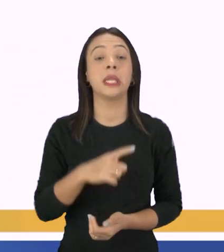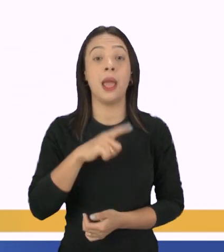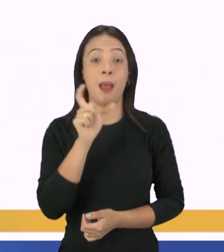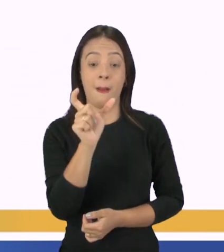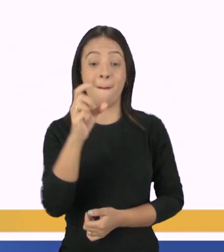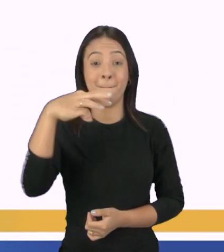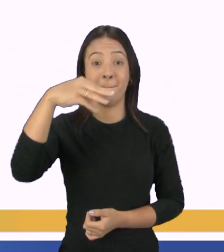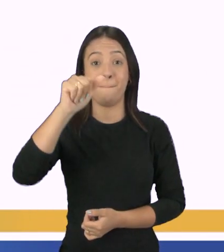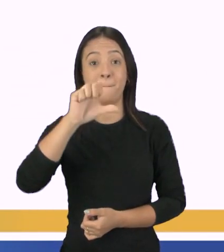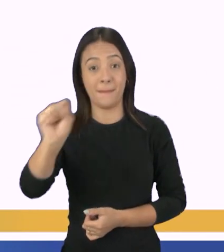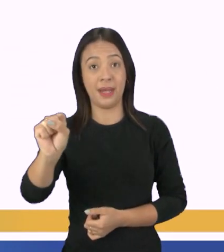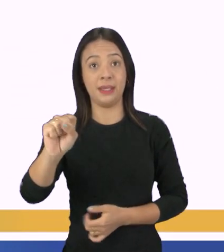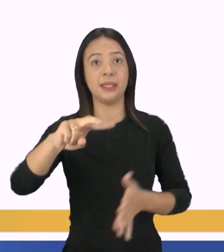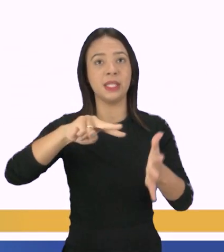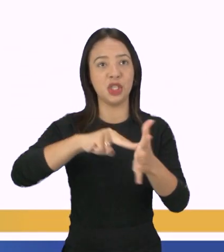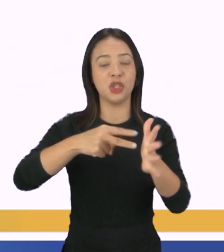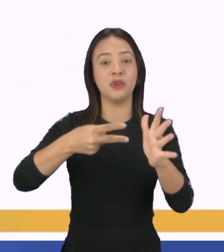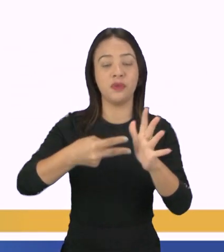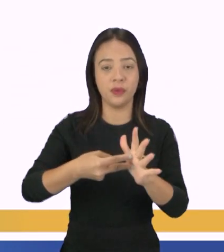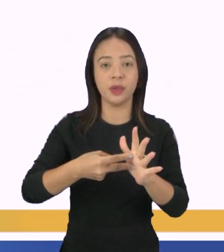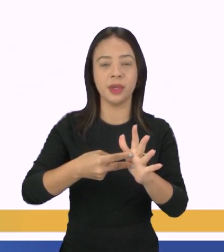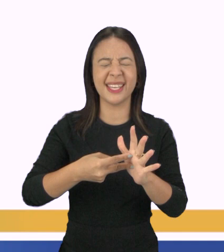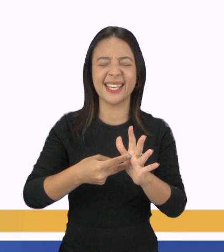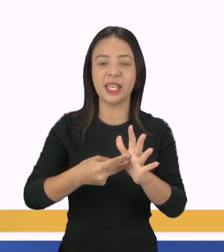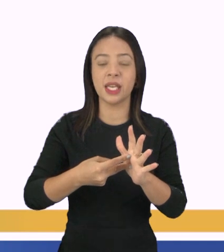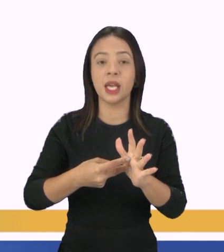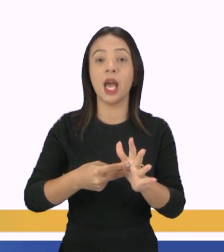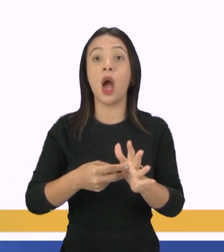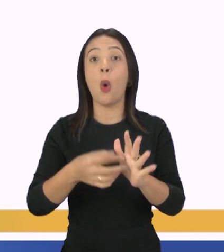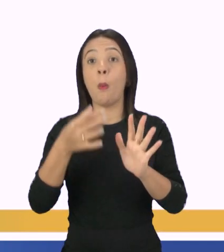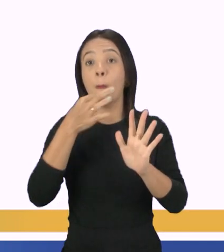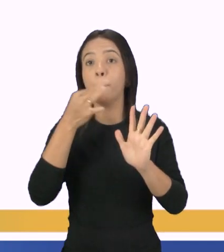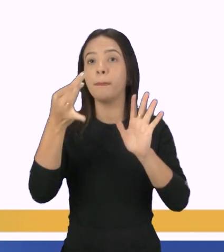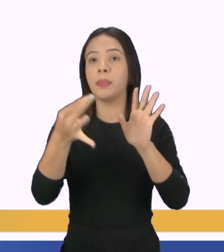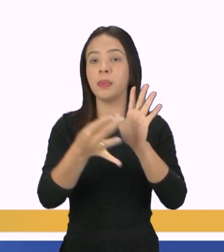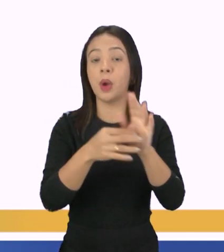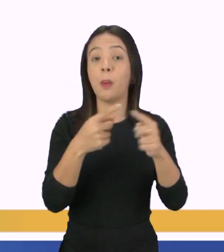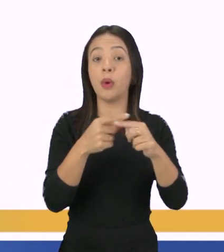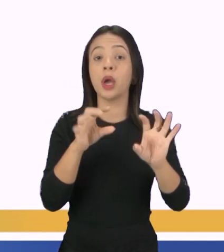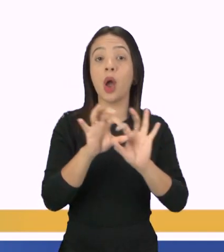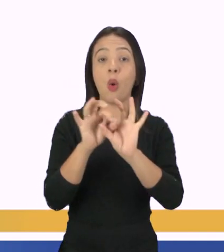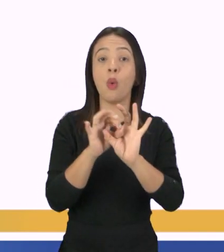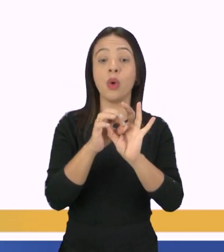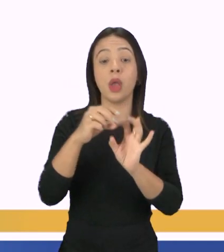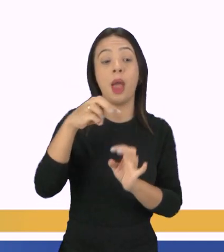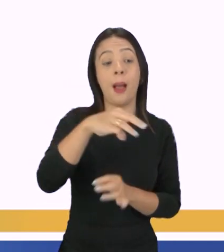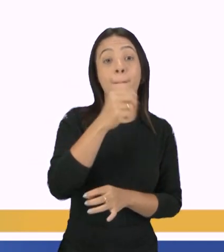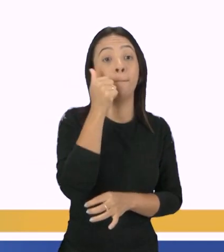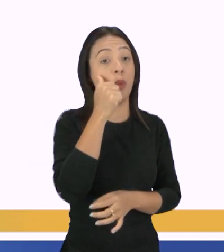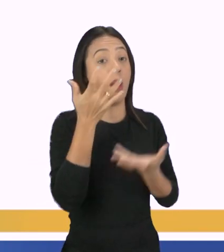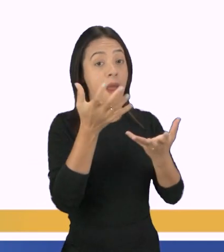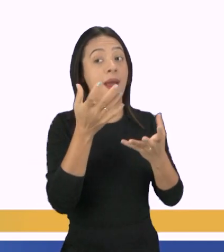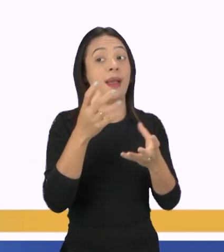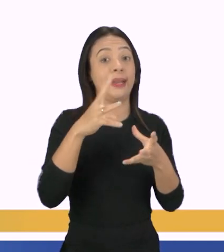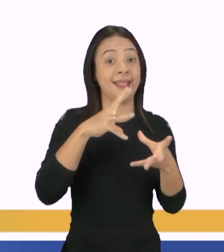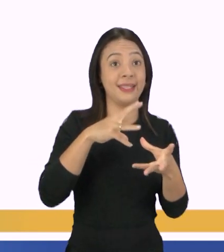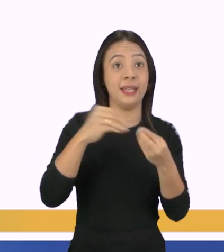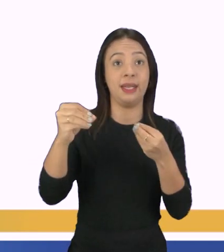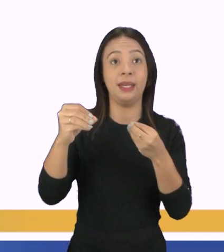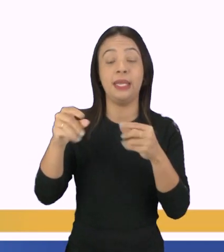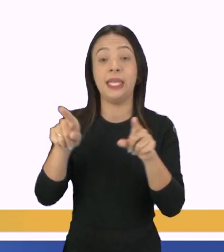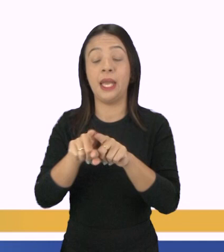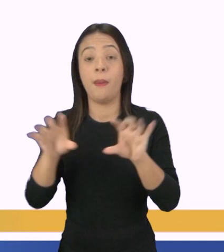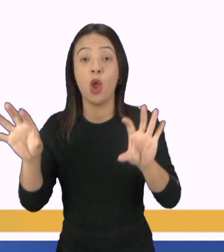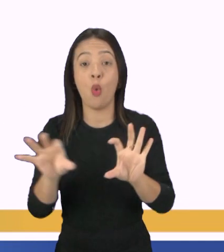é considerada um operador argumentativo de oposição, pois liga a oração Maria quer sair e a oração